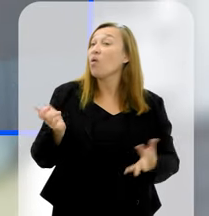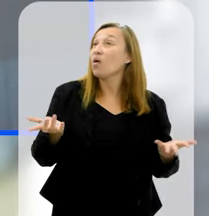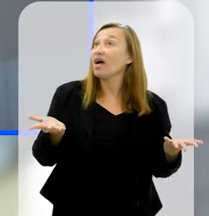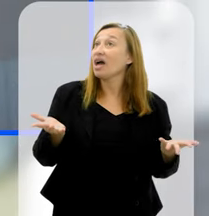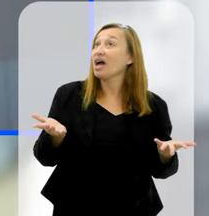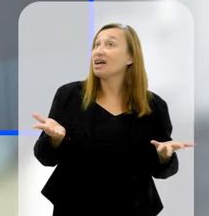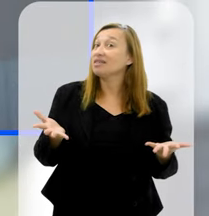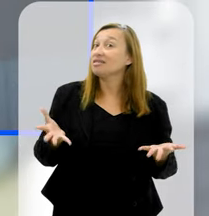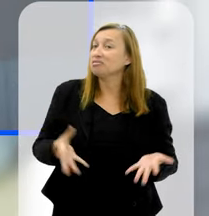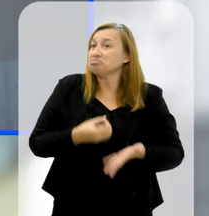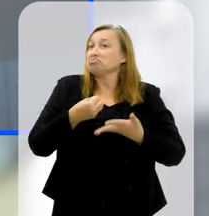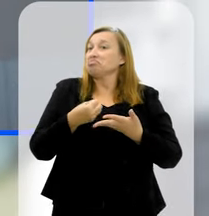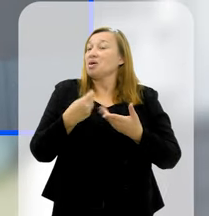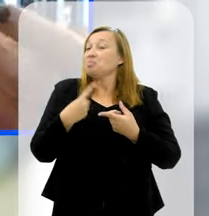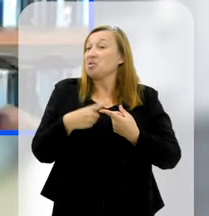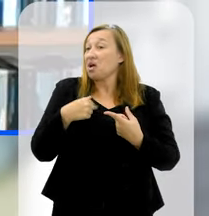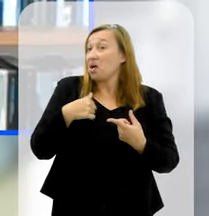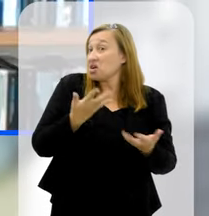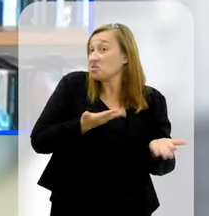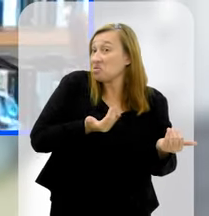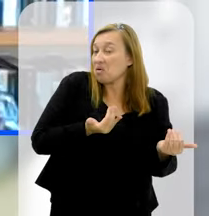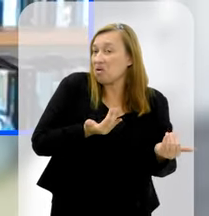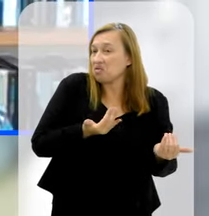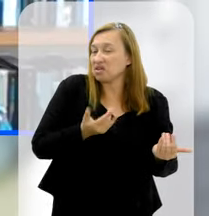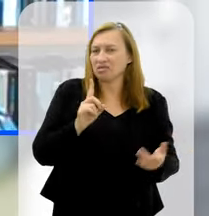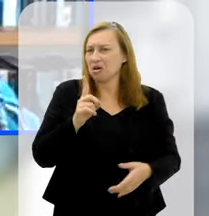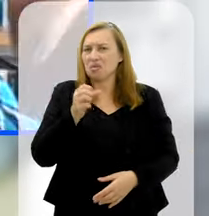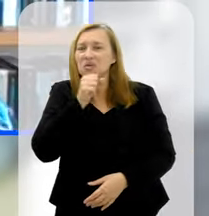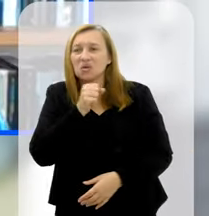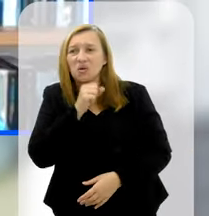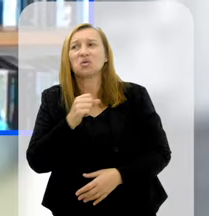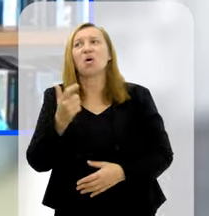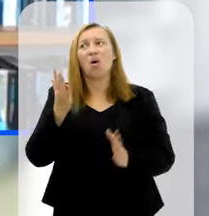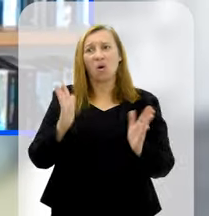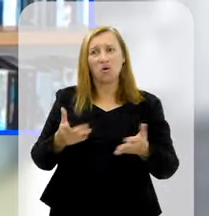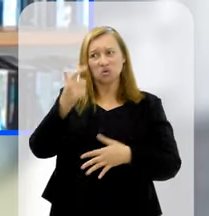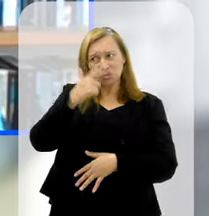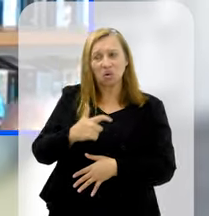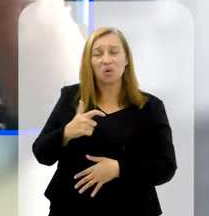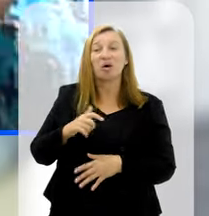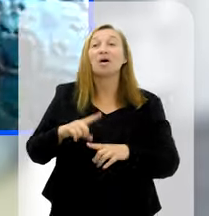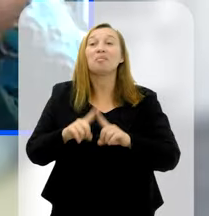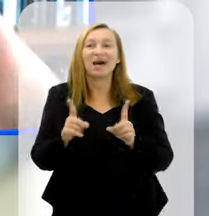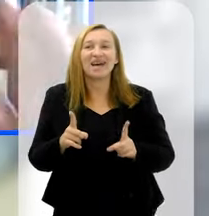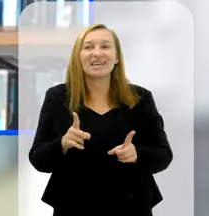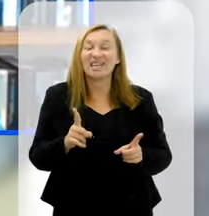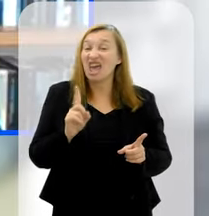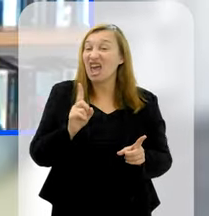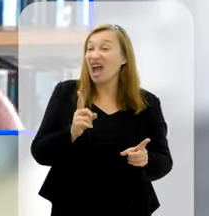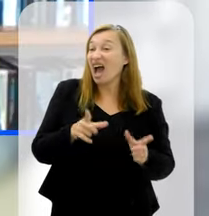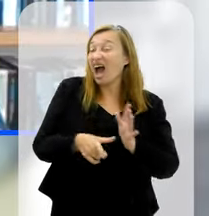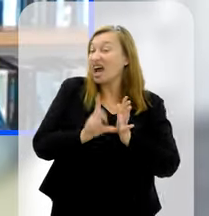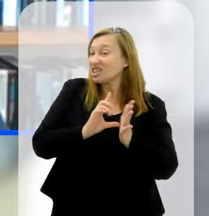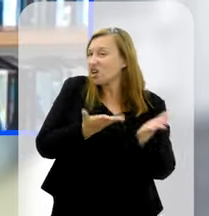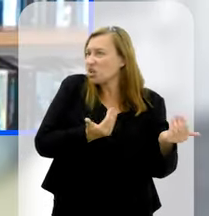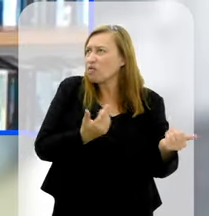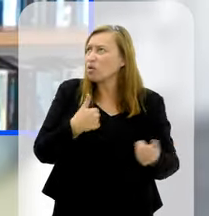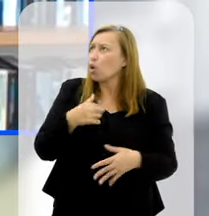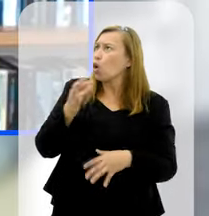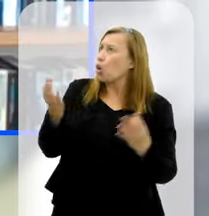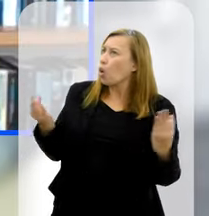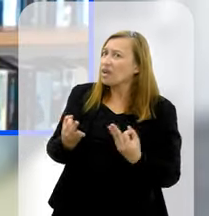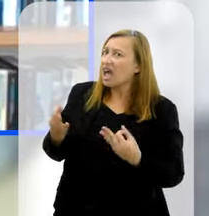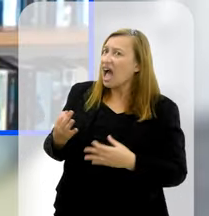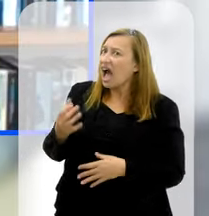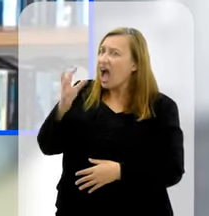fiquei muito assombrada, porque eu era mais jovem, eu ainda não era idosa, hoje eu já sou, mas eu ainda não era idosa. E eu perguntei para ela: